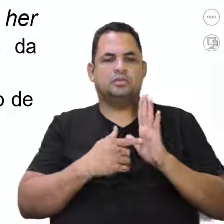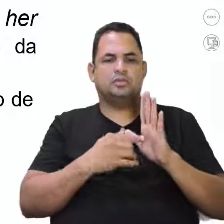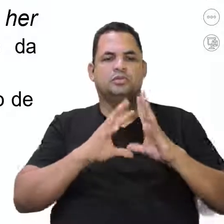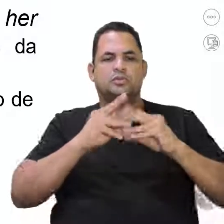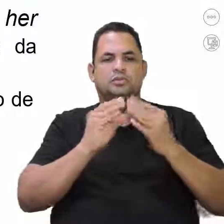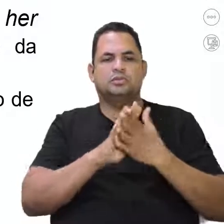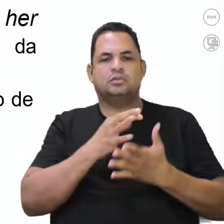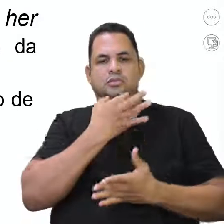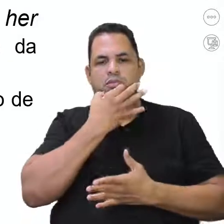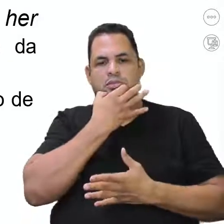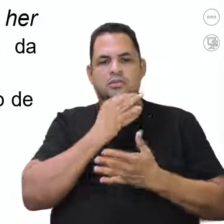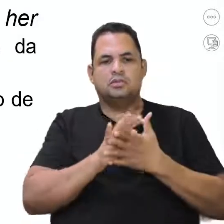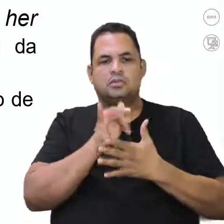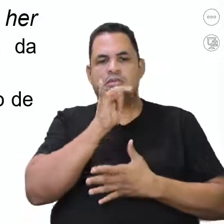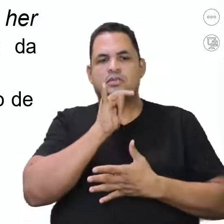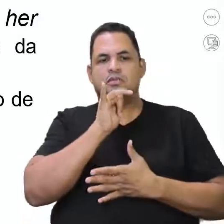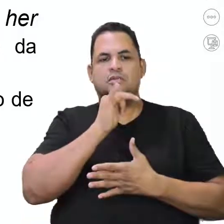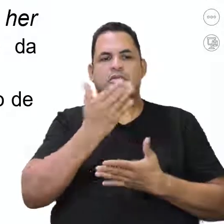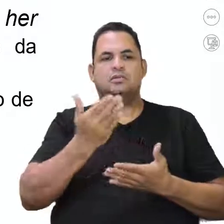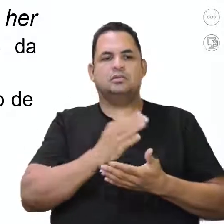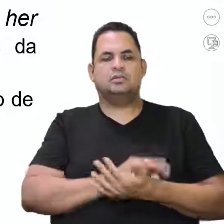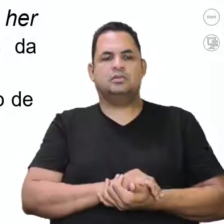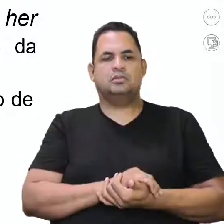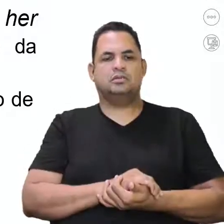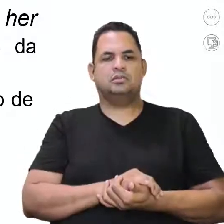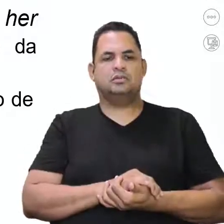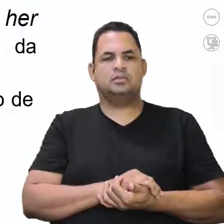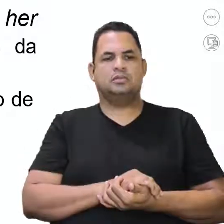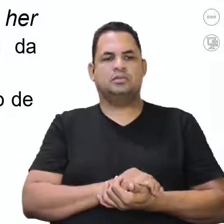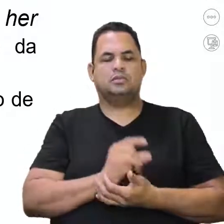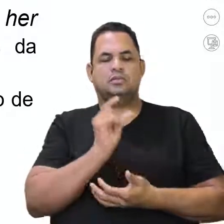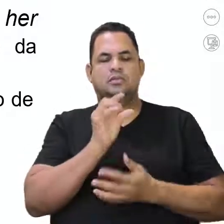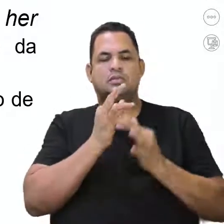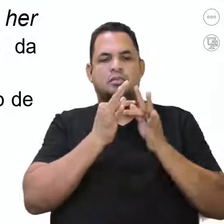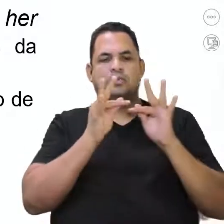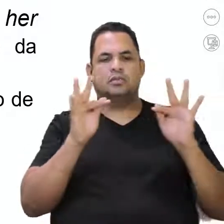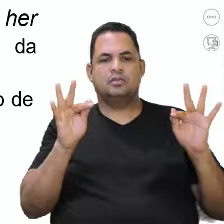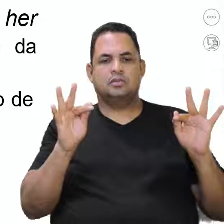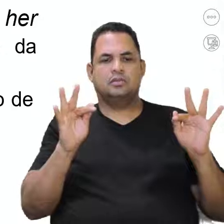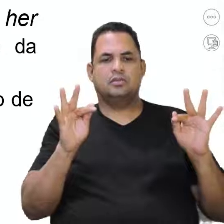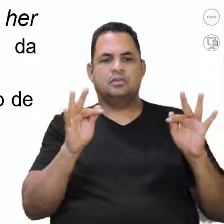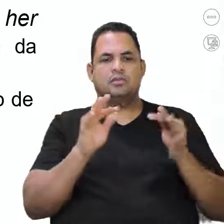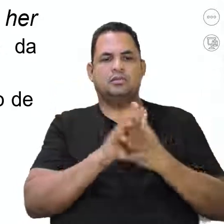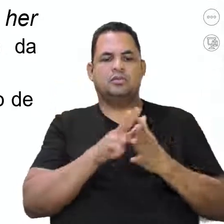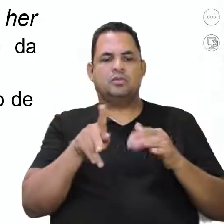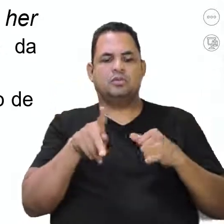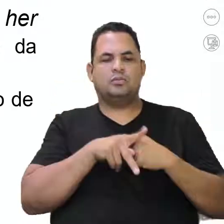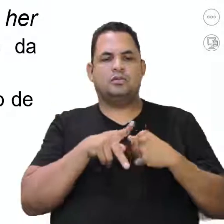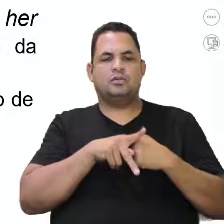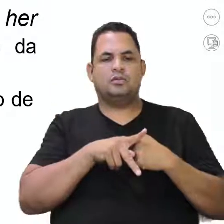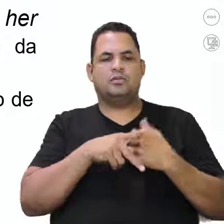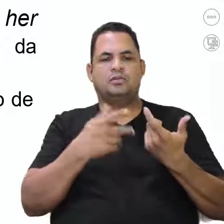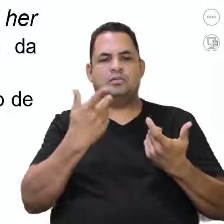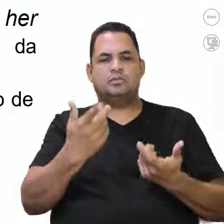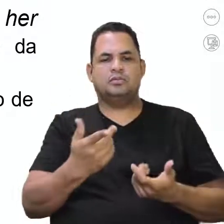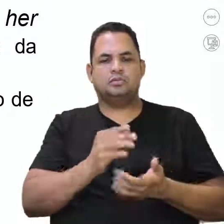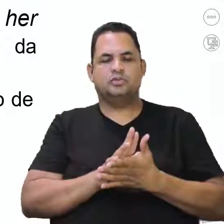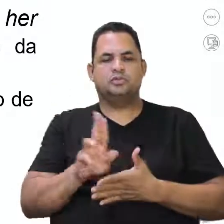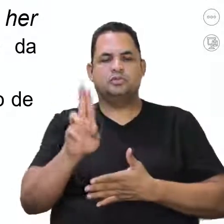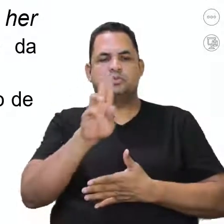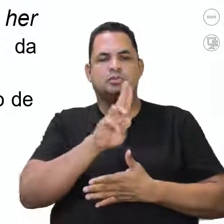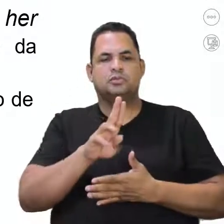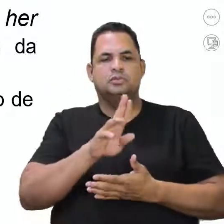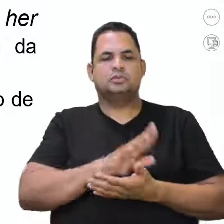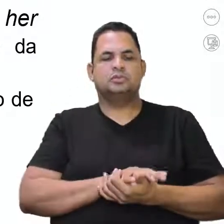inglês. Temos um exemplo aqui, por exemplo, uma frase com o pronome definido some sendo